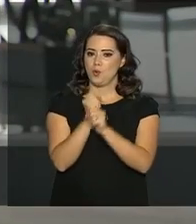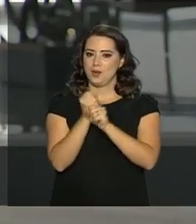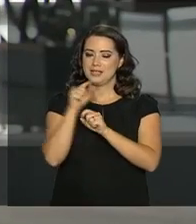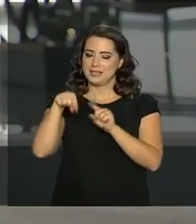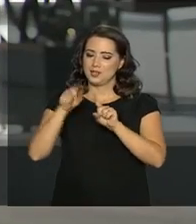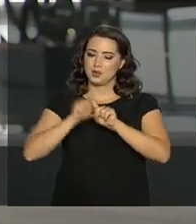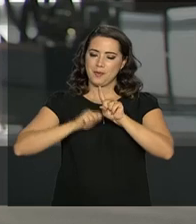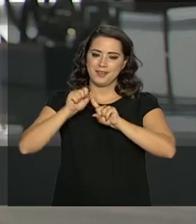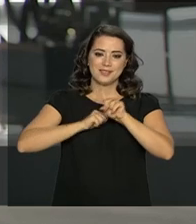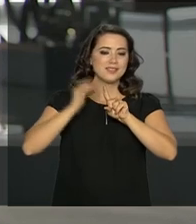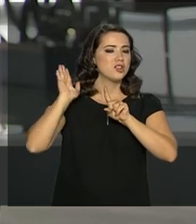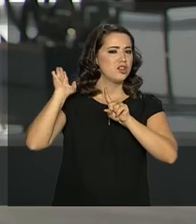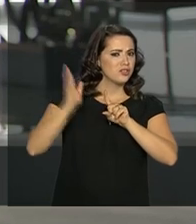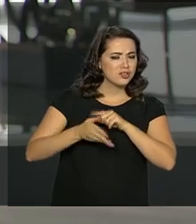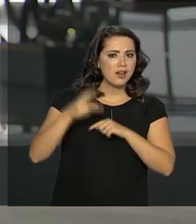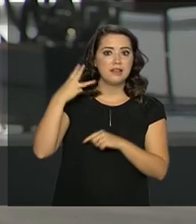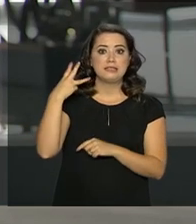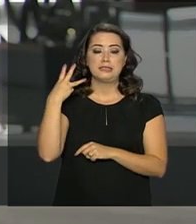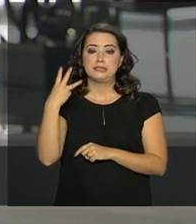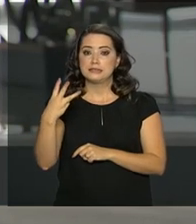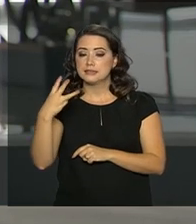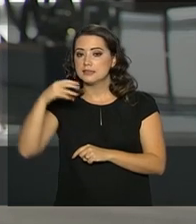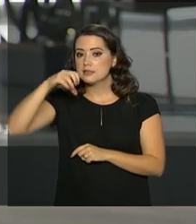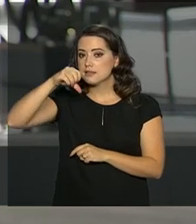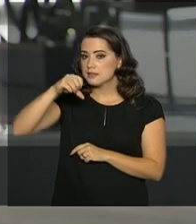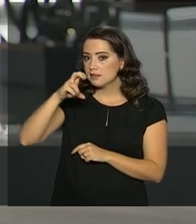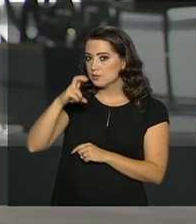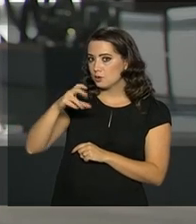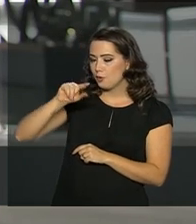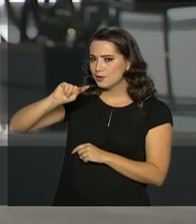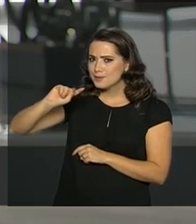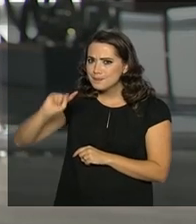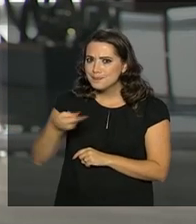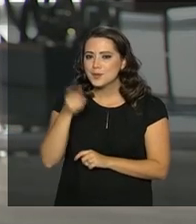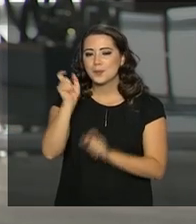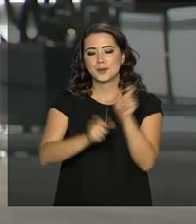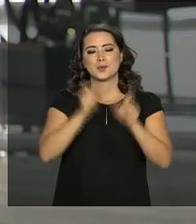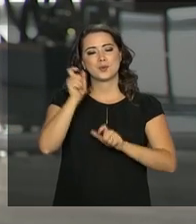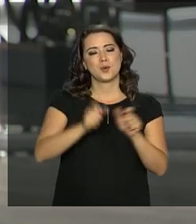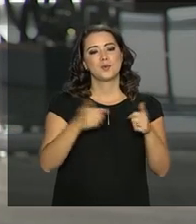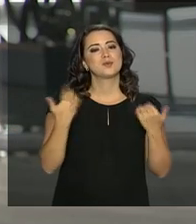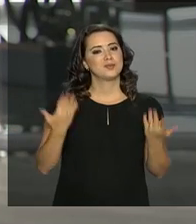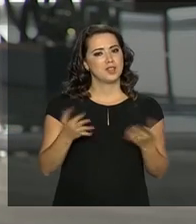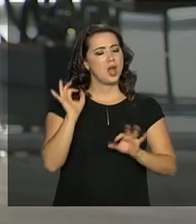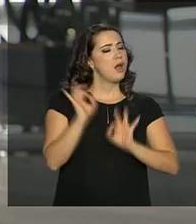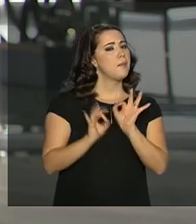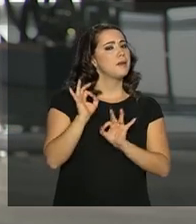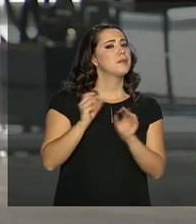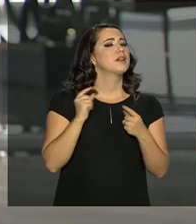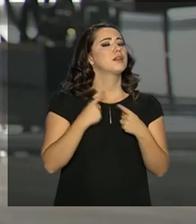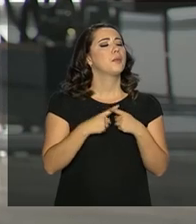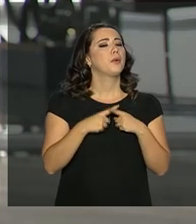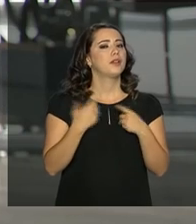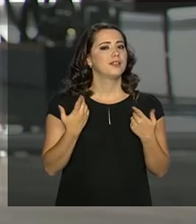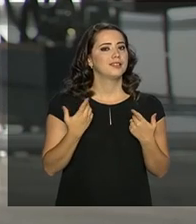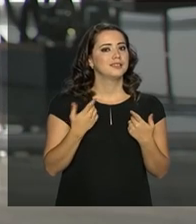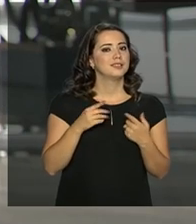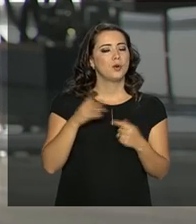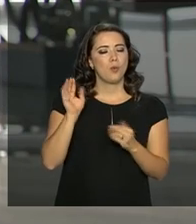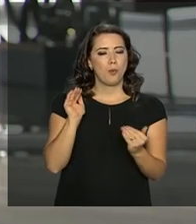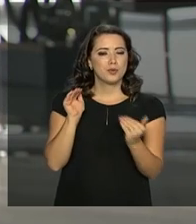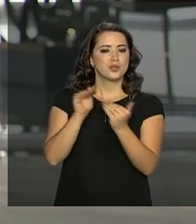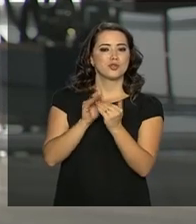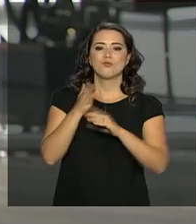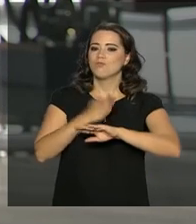mês já atendeu mais de 395 mil pessoas elaborada com o objetivo de qualificar as pessoas